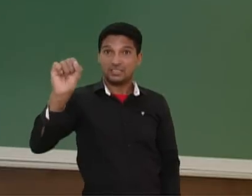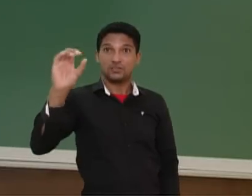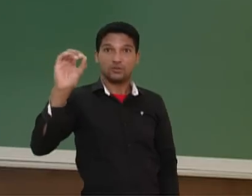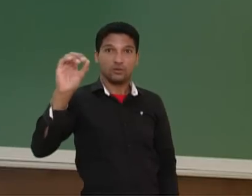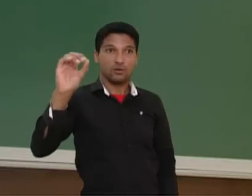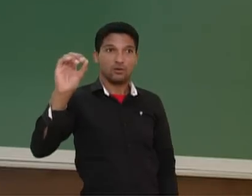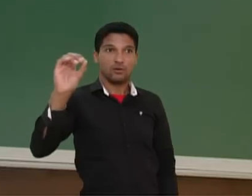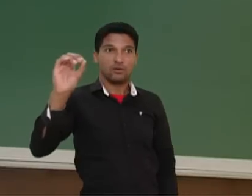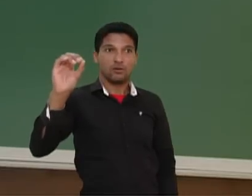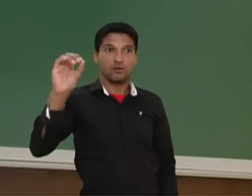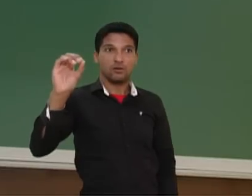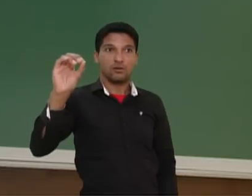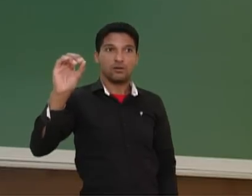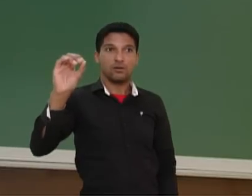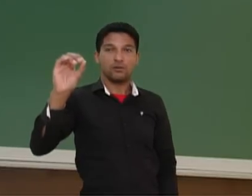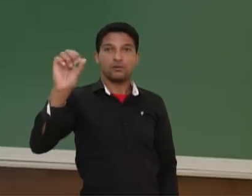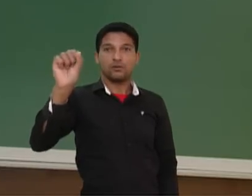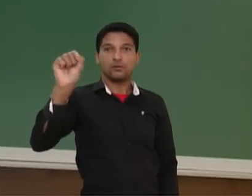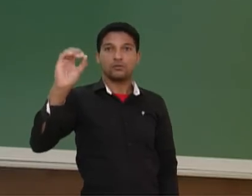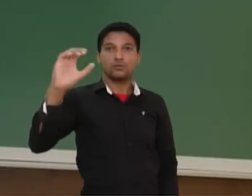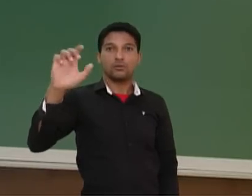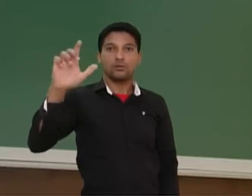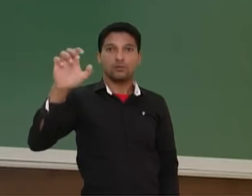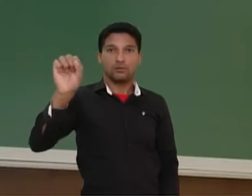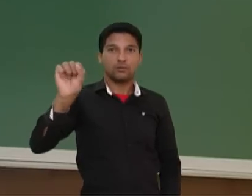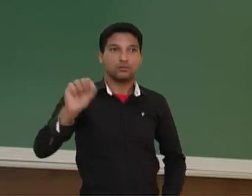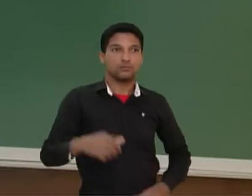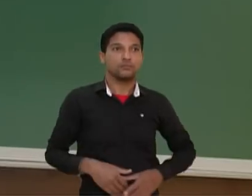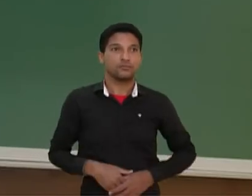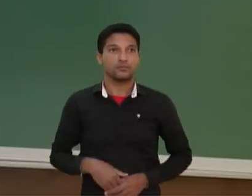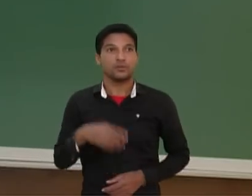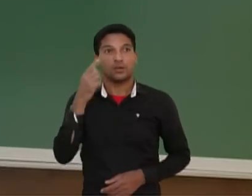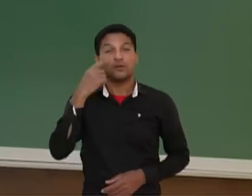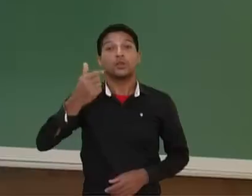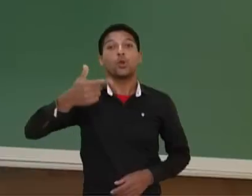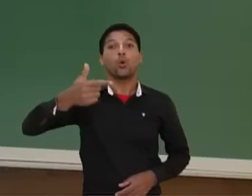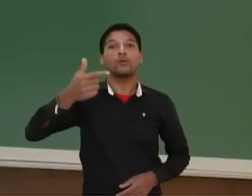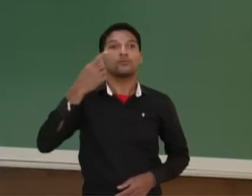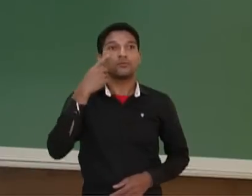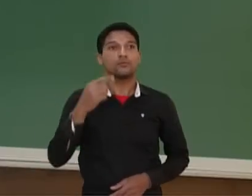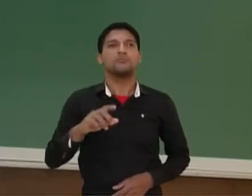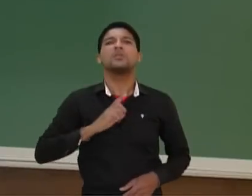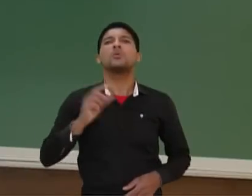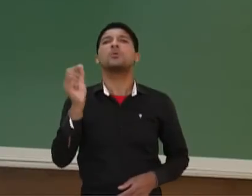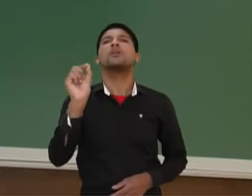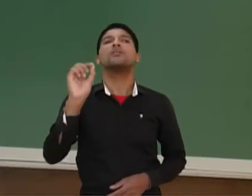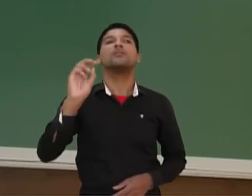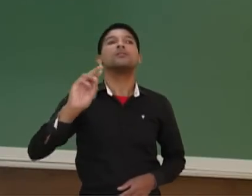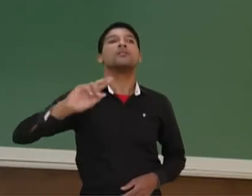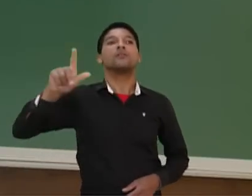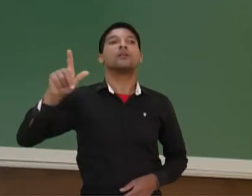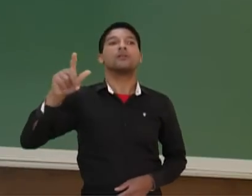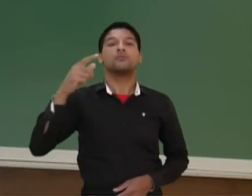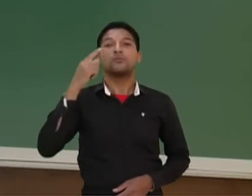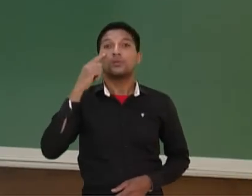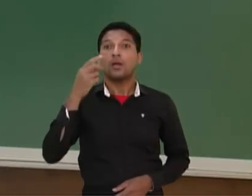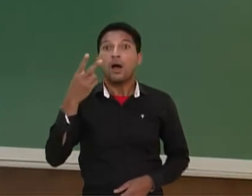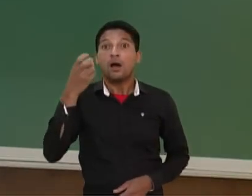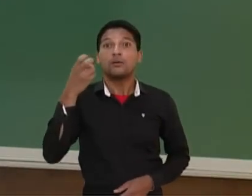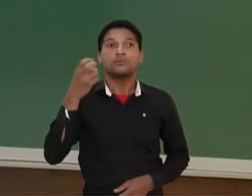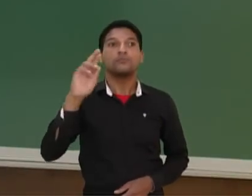Certo? A figura número 2, ela tem o que de diferente? O que chama a atenção na